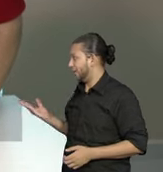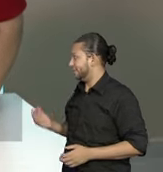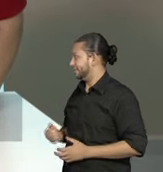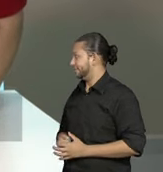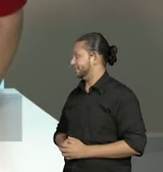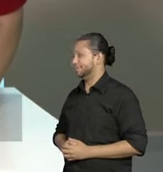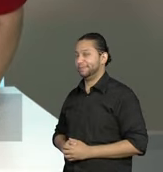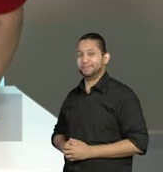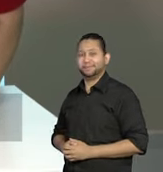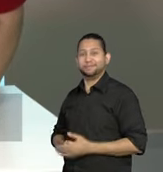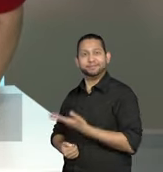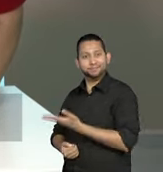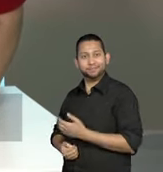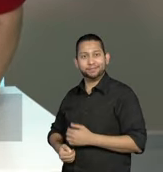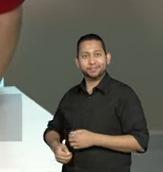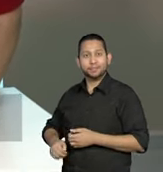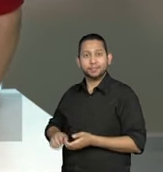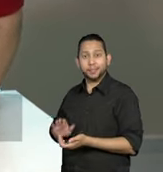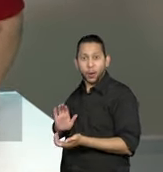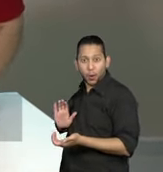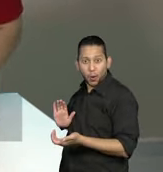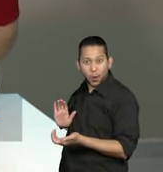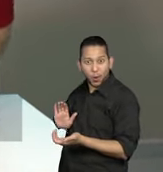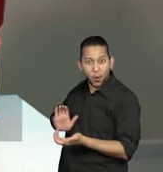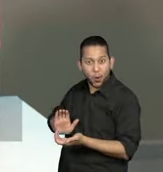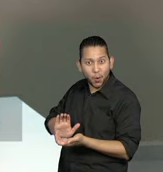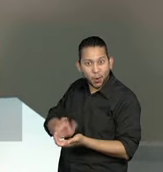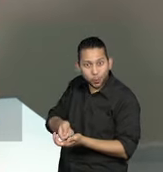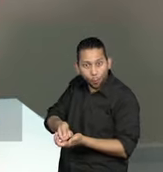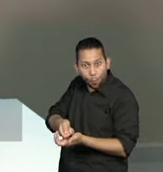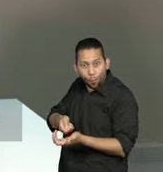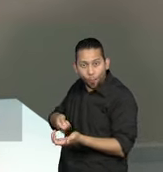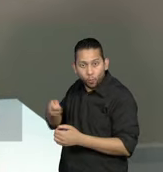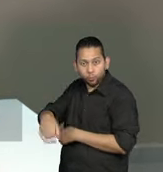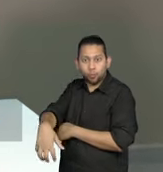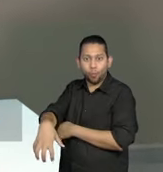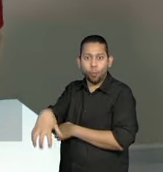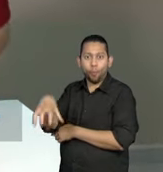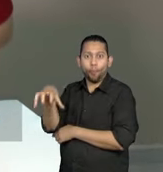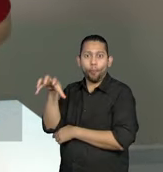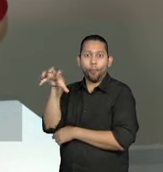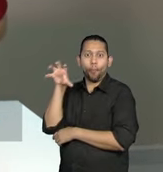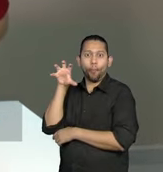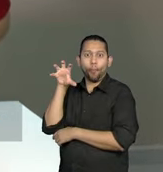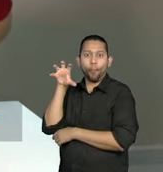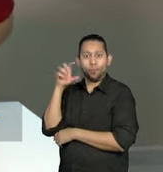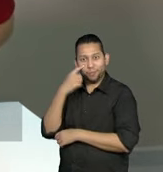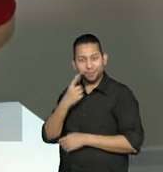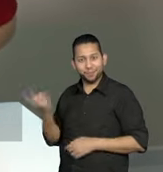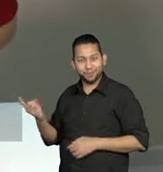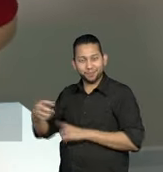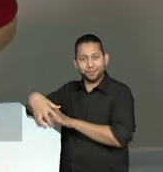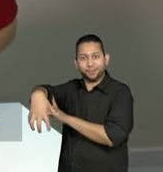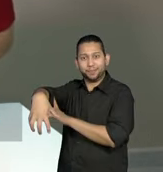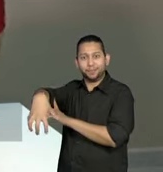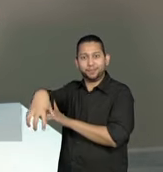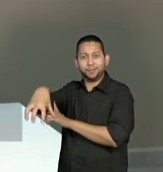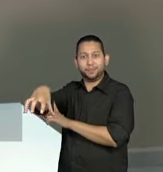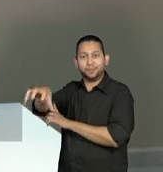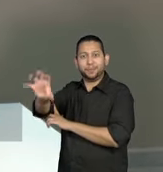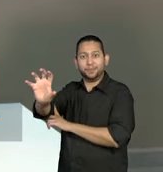seringa, o movimento é executado. Vocês viram? Eu apertei aqui e